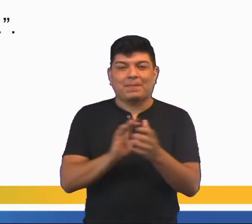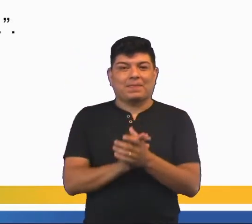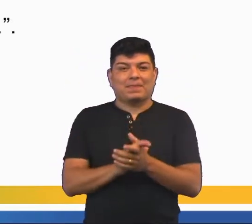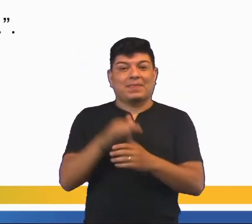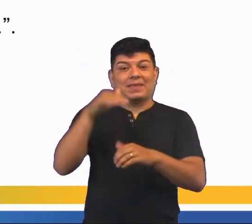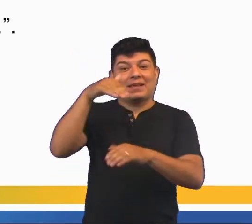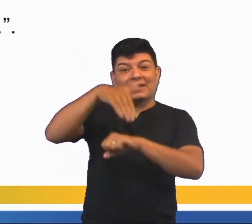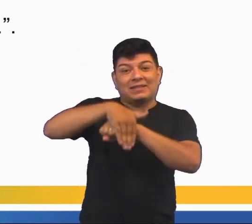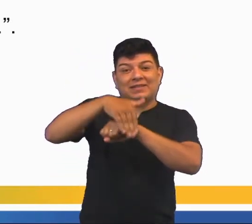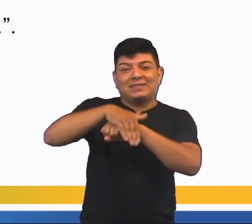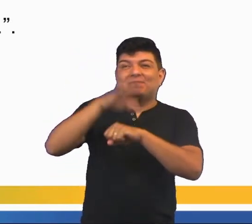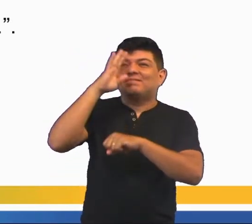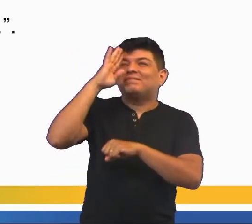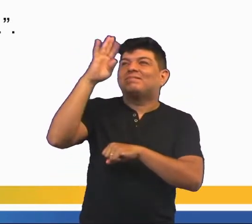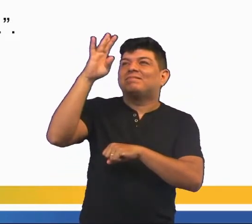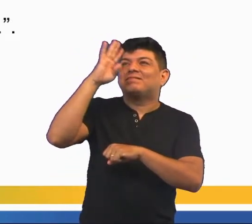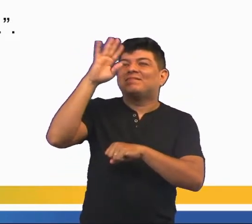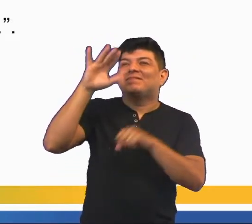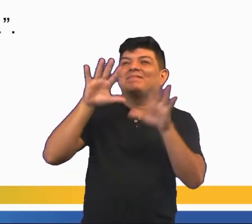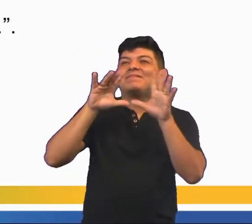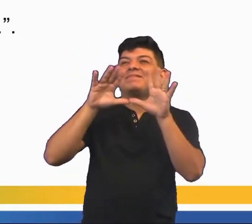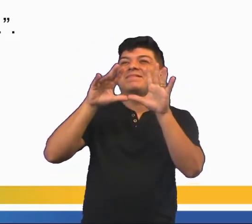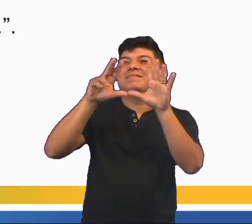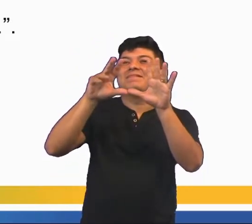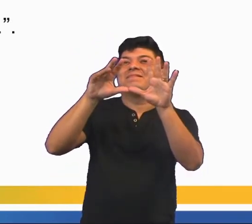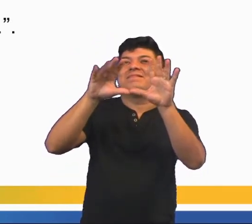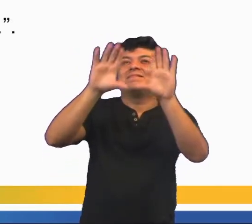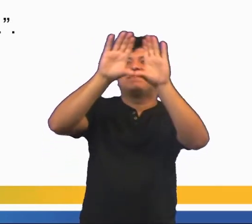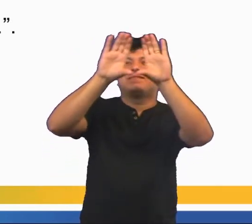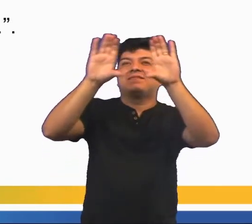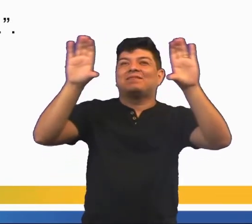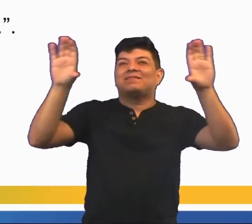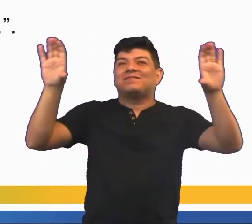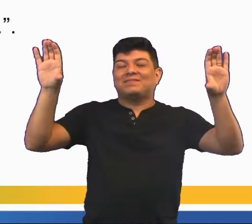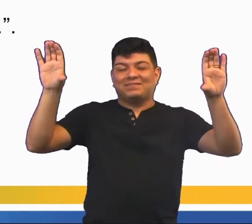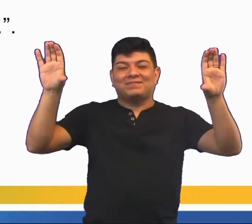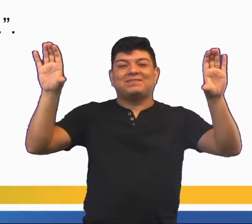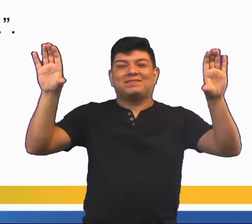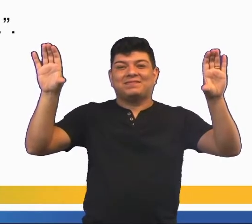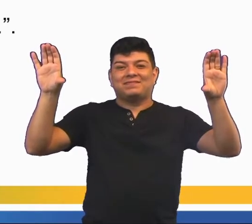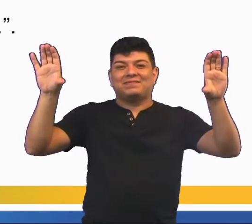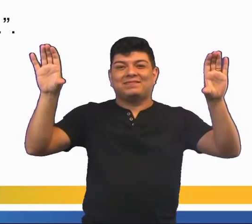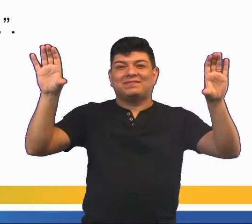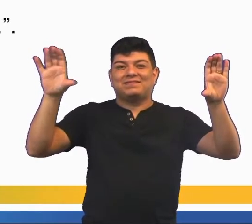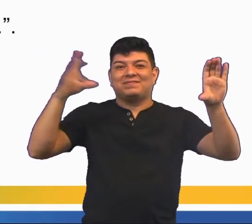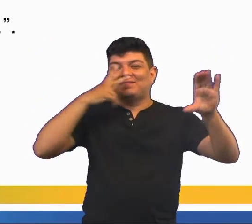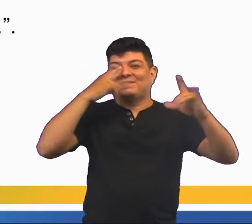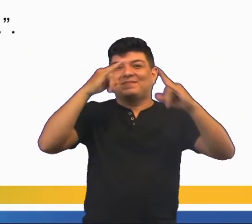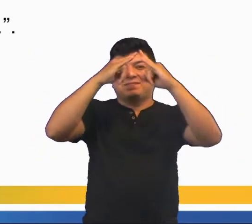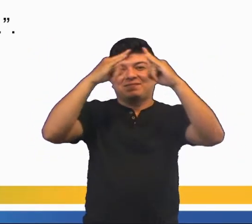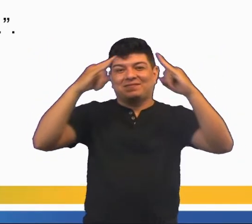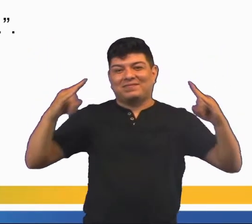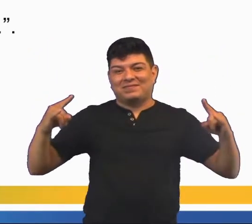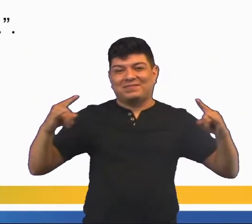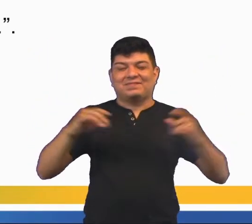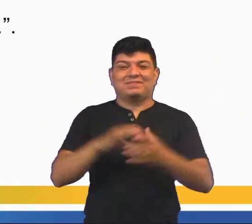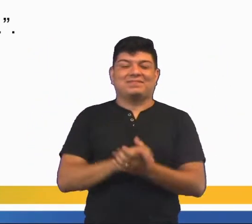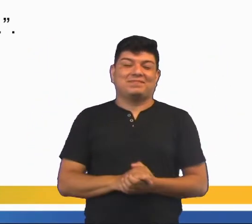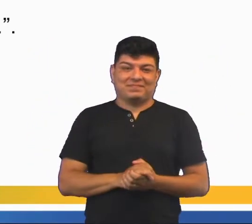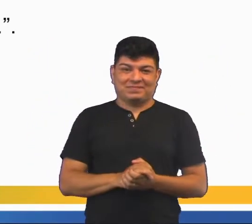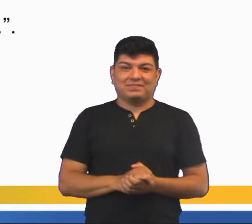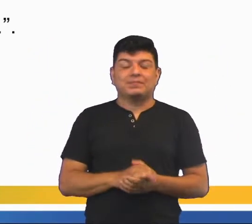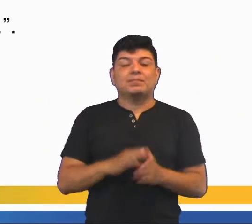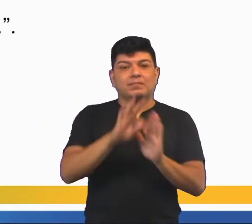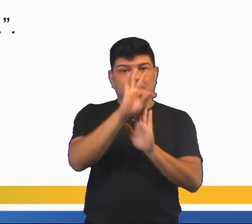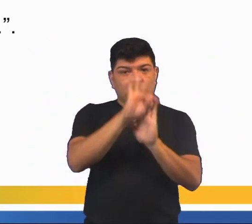de noite eu sonhava em voar naquele céu de lona, né? Naquele céu de lona.